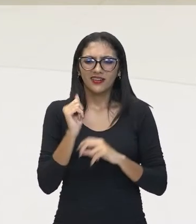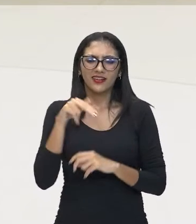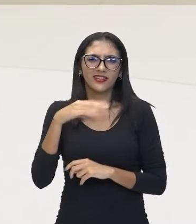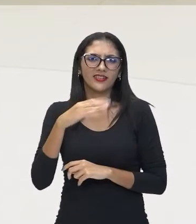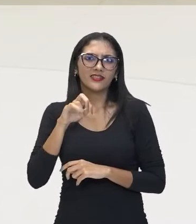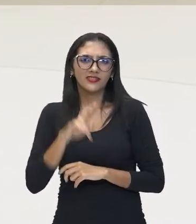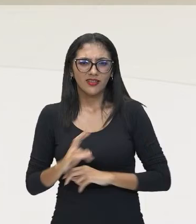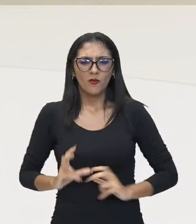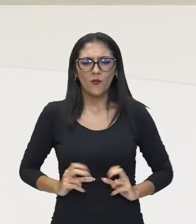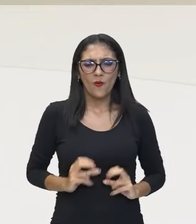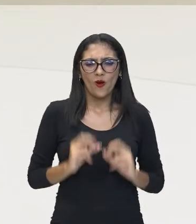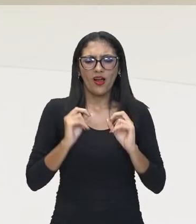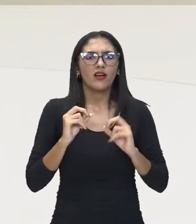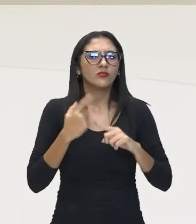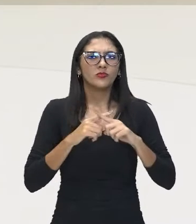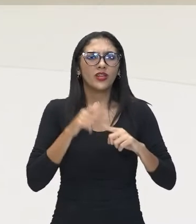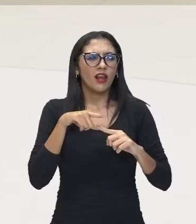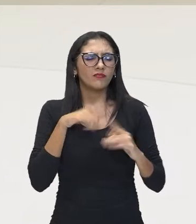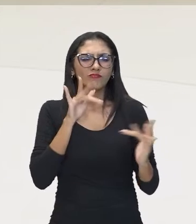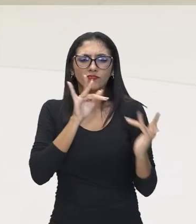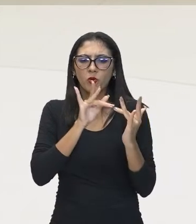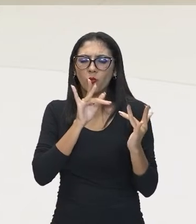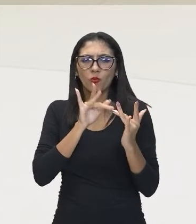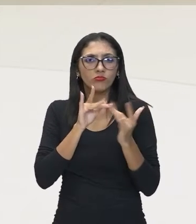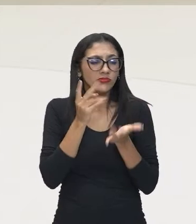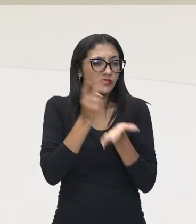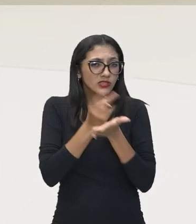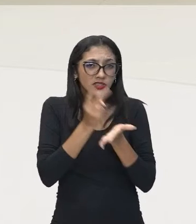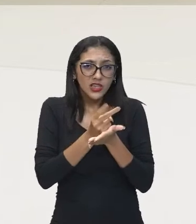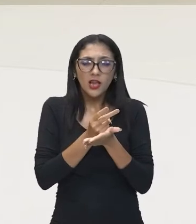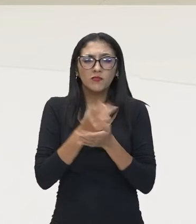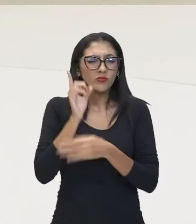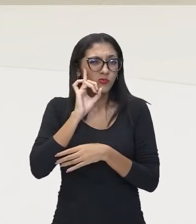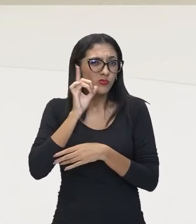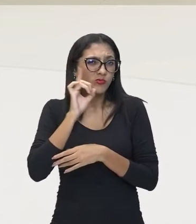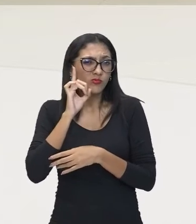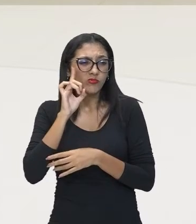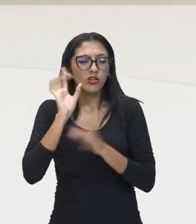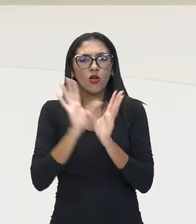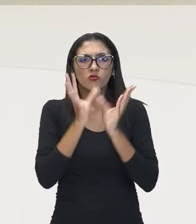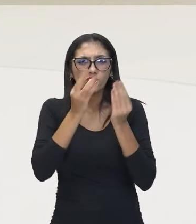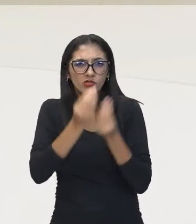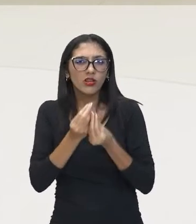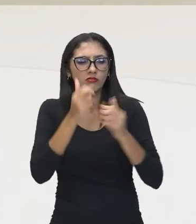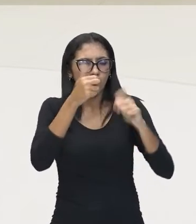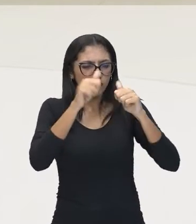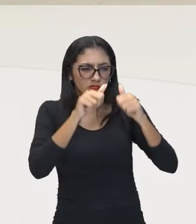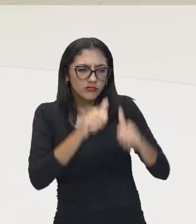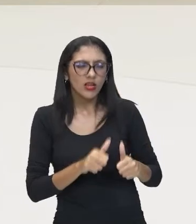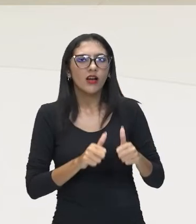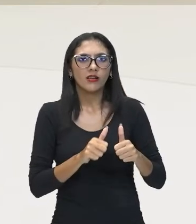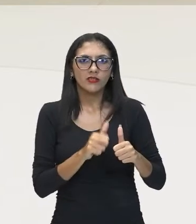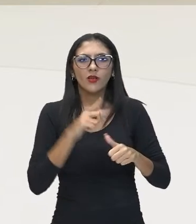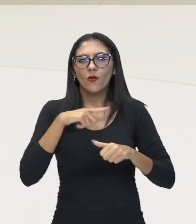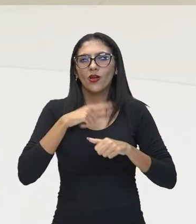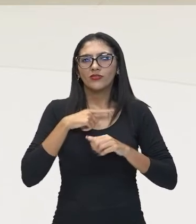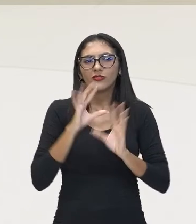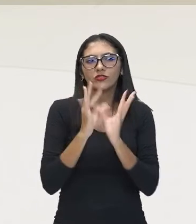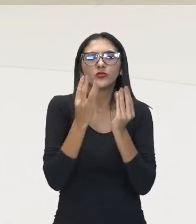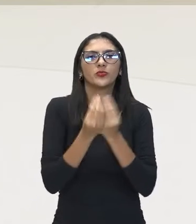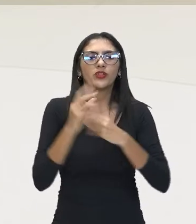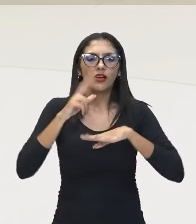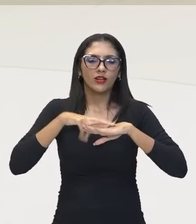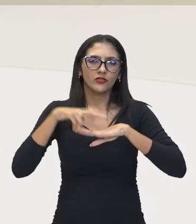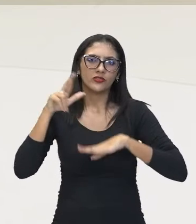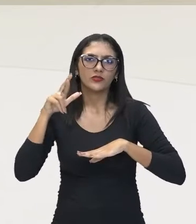Justamente por conta desse contato excessivo dela nos laboratórios com esses elementos radioativos que hoje, né, naquela